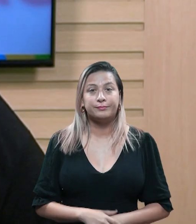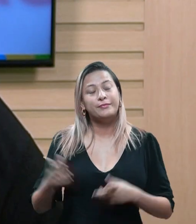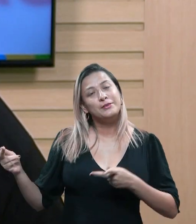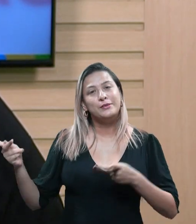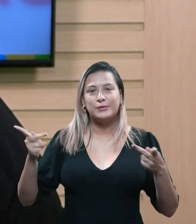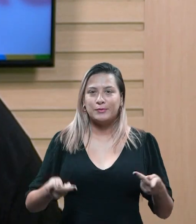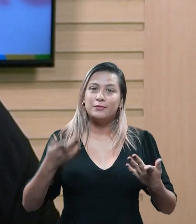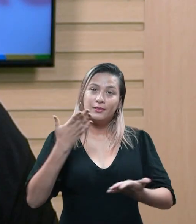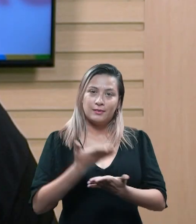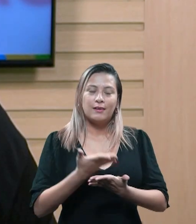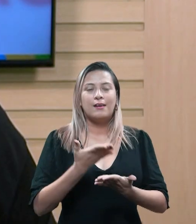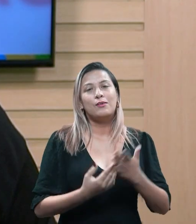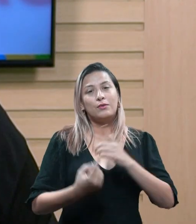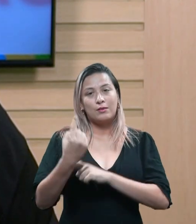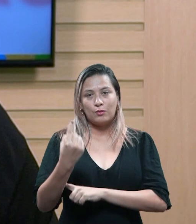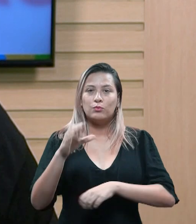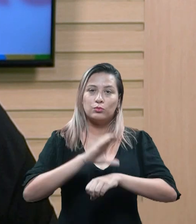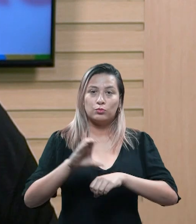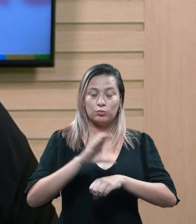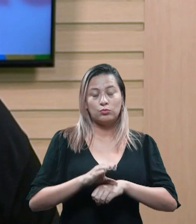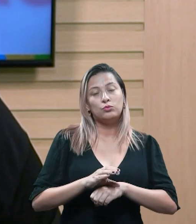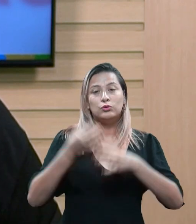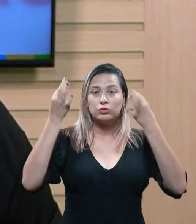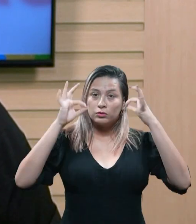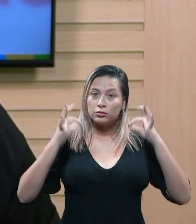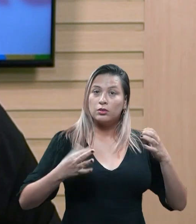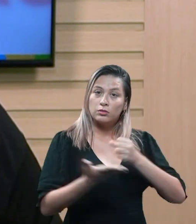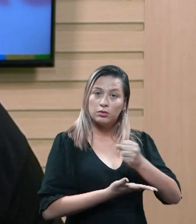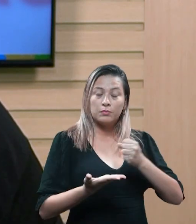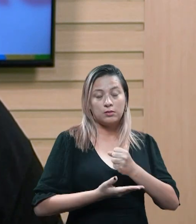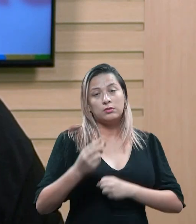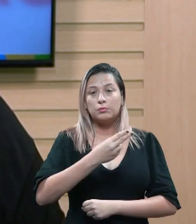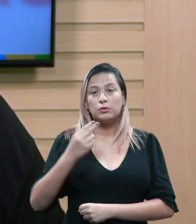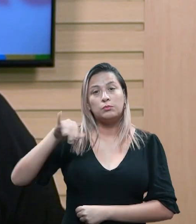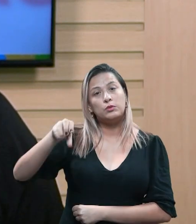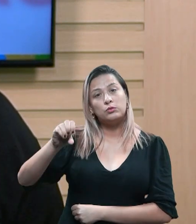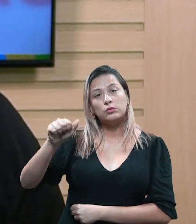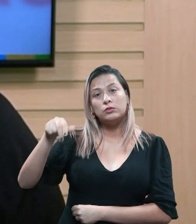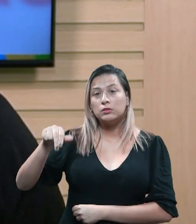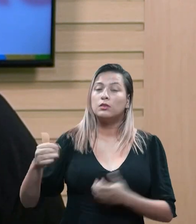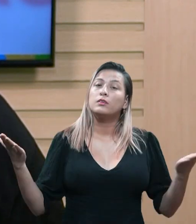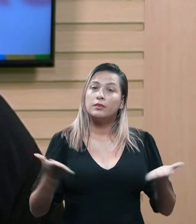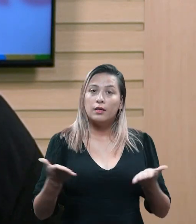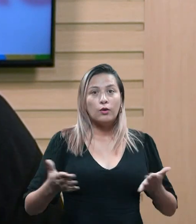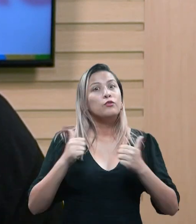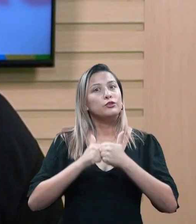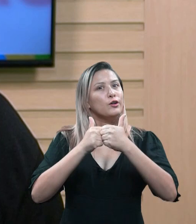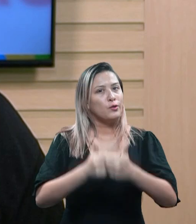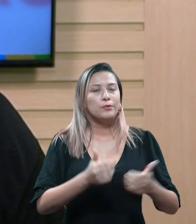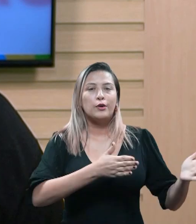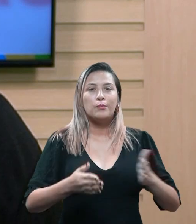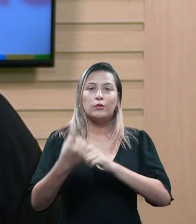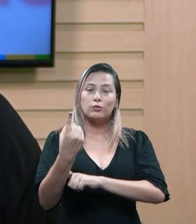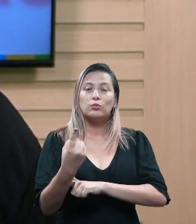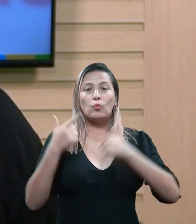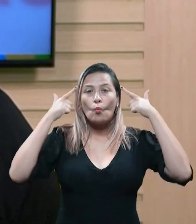Seja bem-vindo ao primeiro módulo do curso de Estética Básica. Eu sou a professora Josana Tourinho e vou lhe acompanhar nesse primeiro módulo sobre limpeza